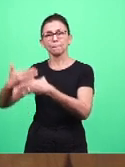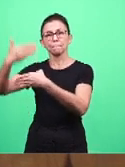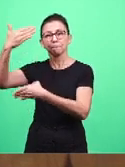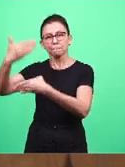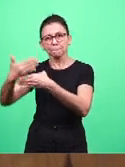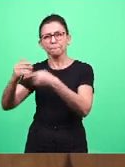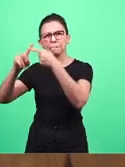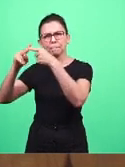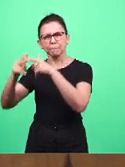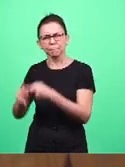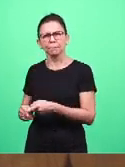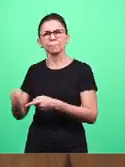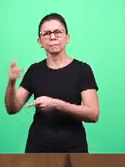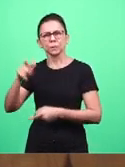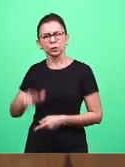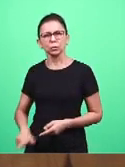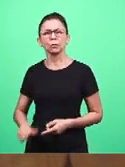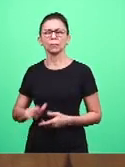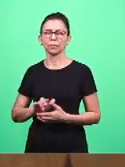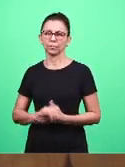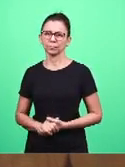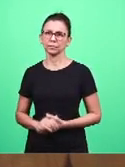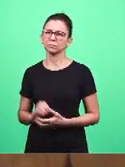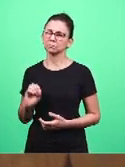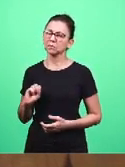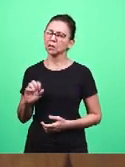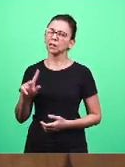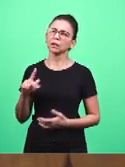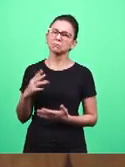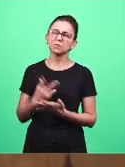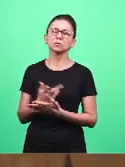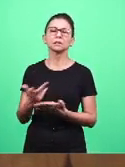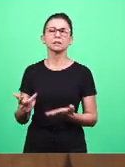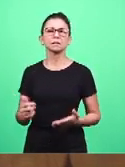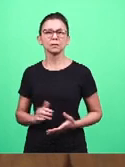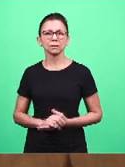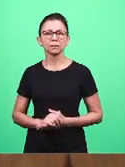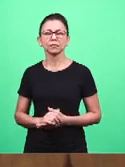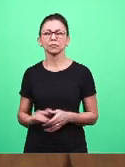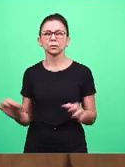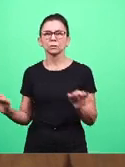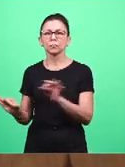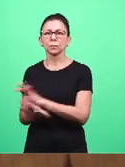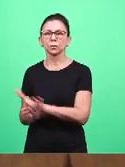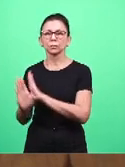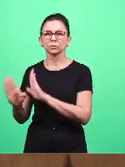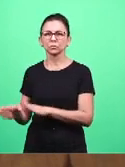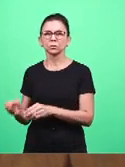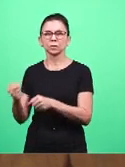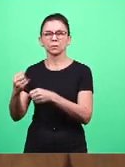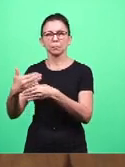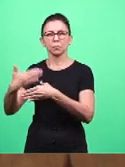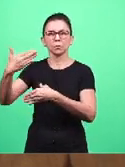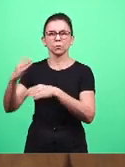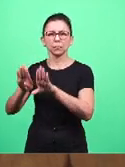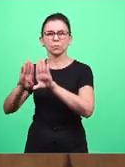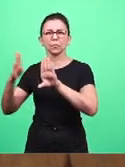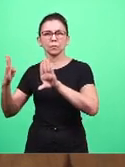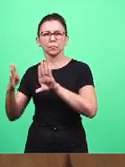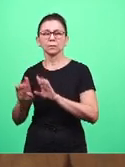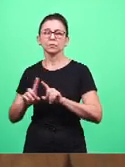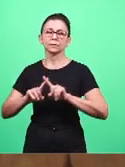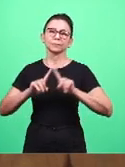preocupados em mostrar toda a situação do mundo voltando profeticamente para os nossos dias,